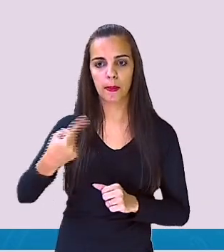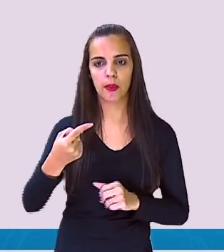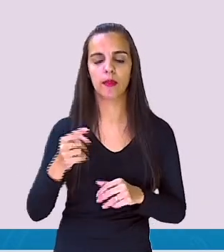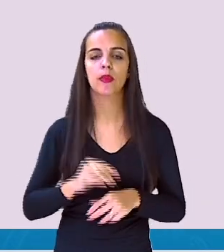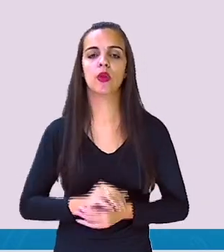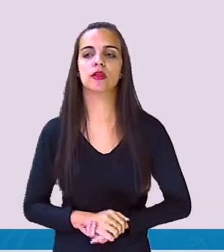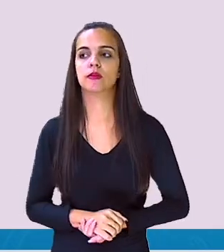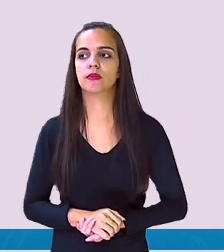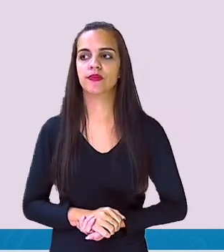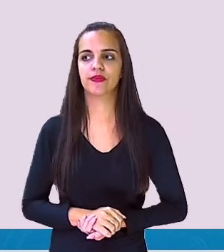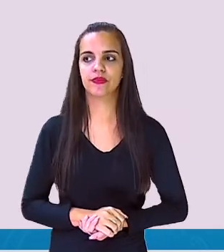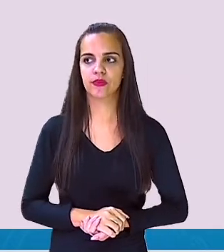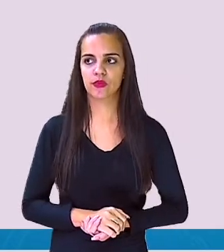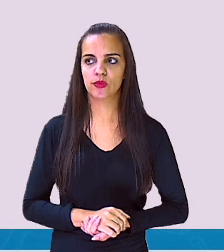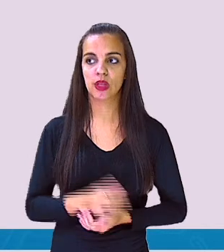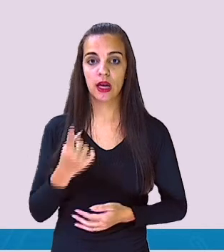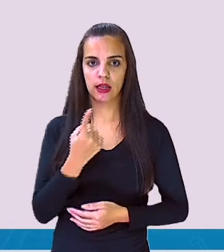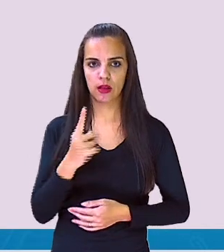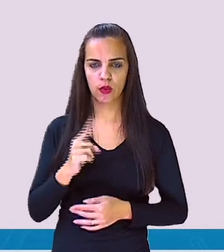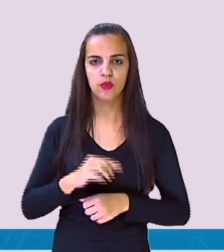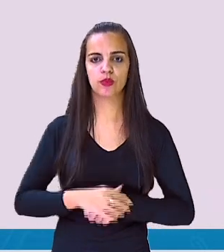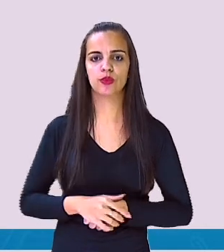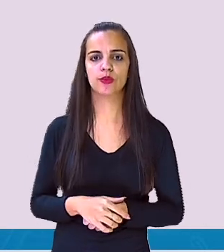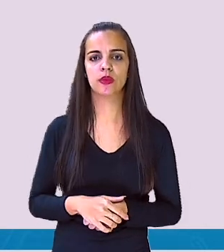próxima aí. Prometo que será a última.